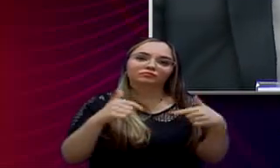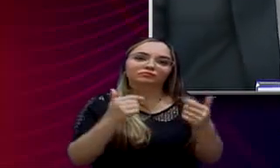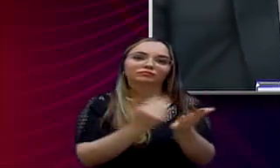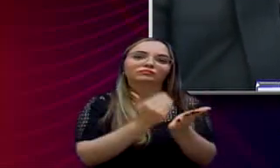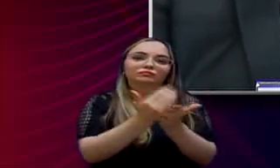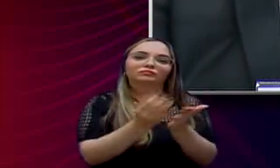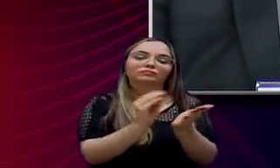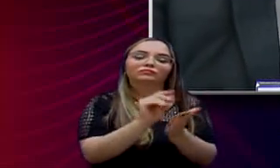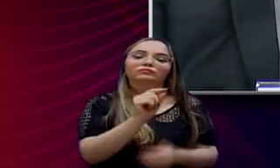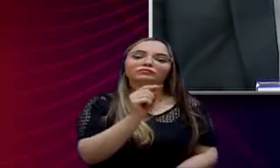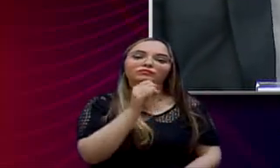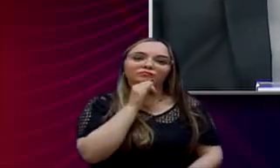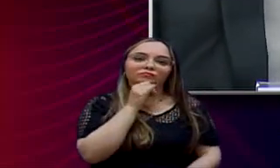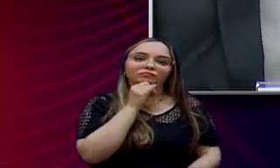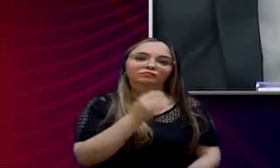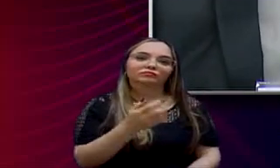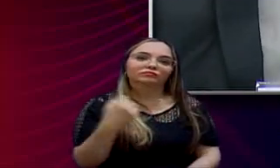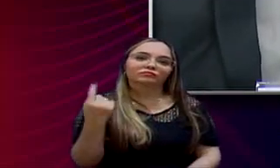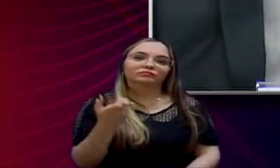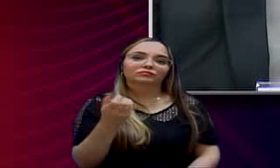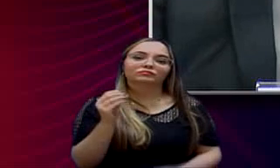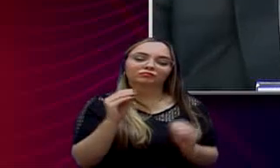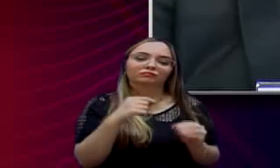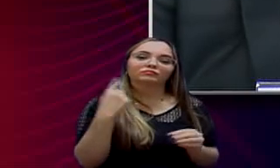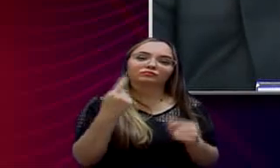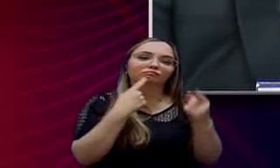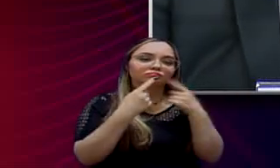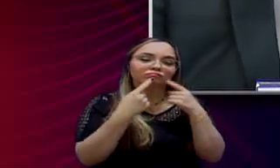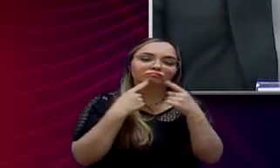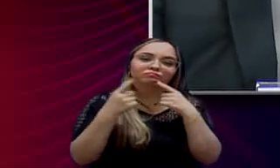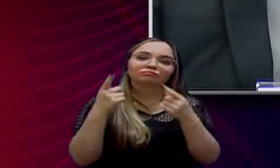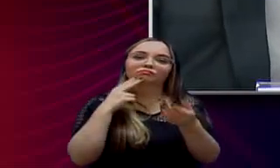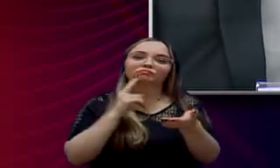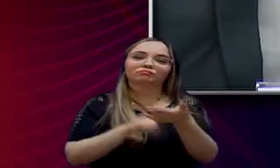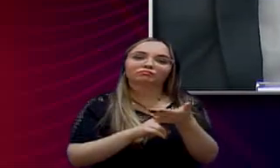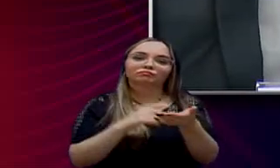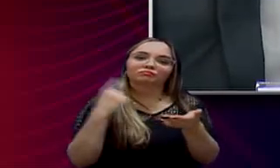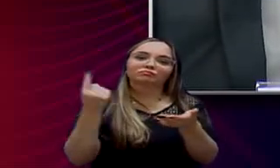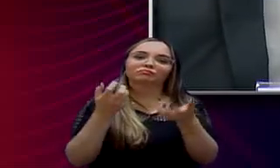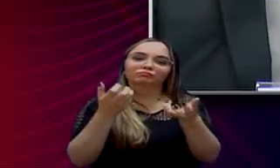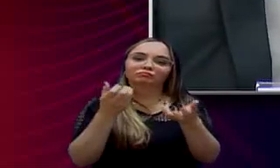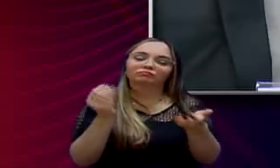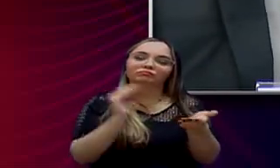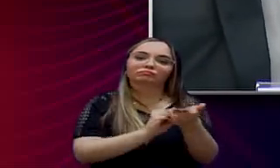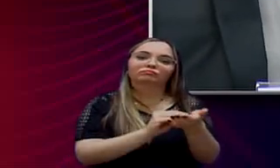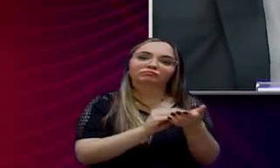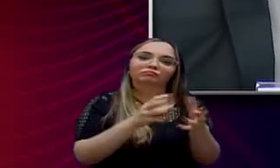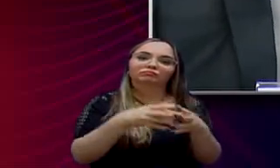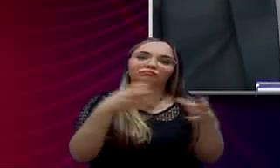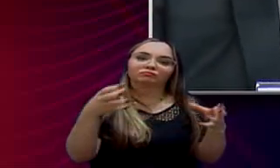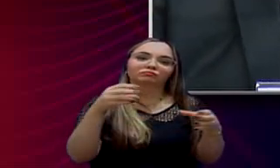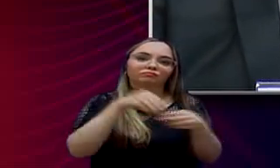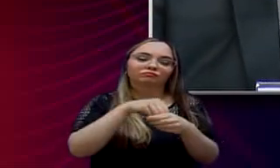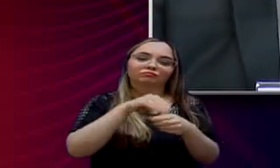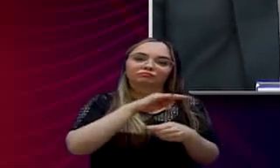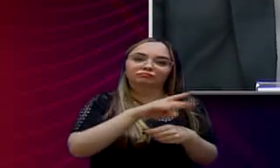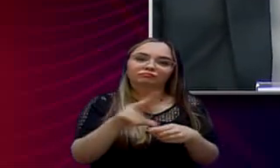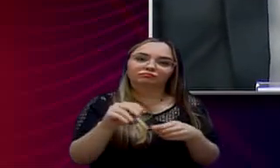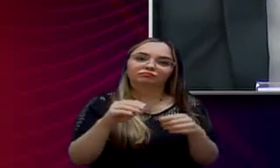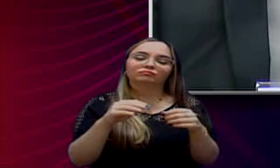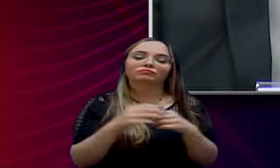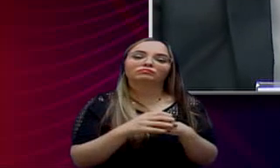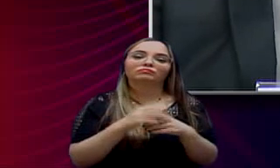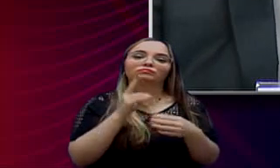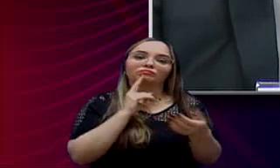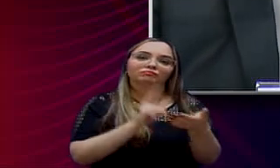por exemplo por exemplo a gente quer já estamos conversando com o correio né para ver se a gente consegue ampliar para as demais casas o